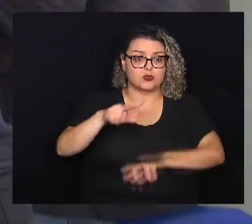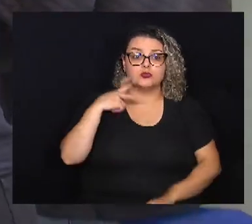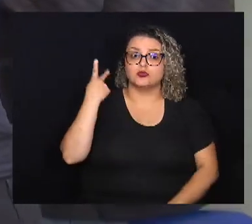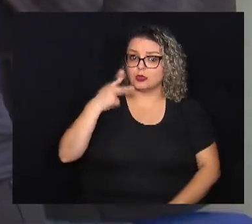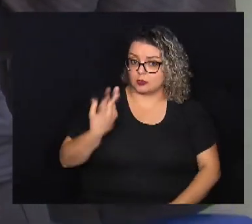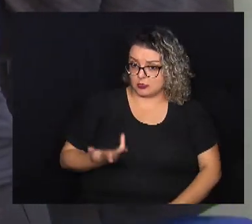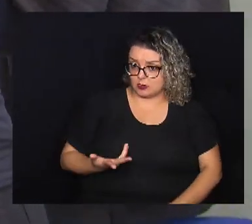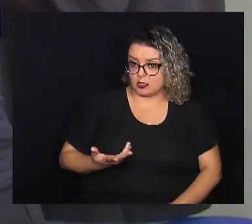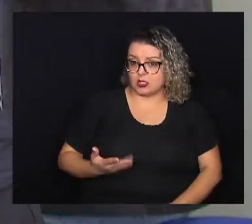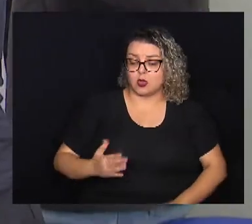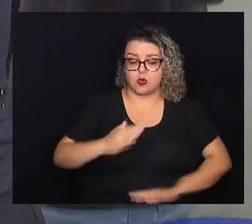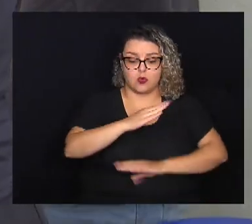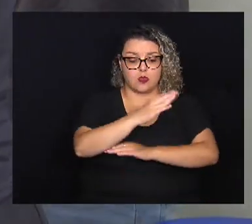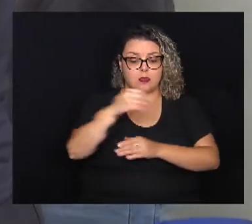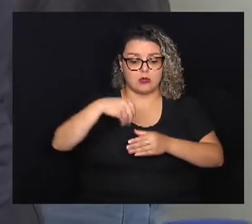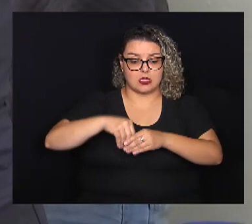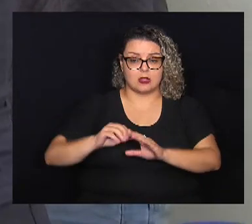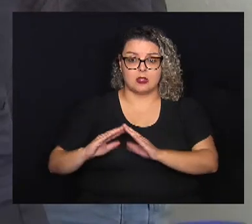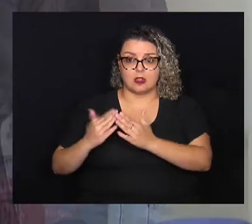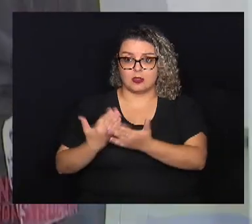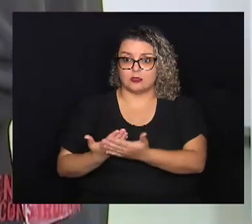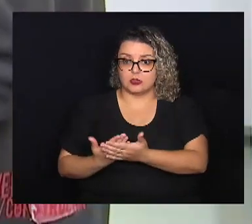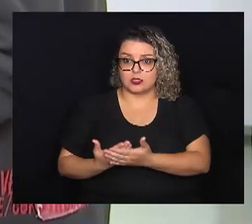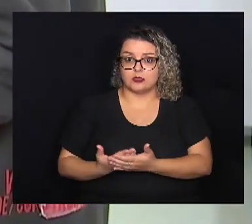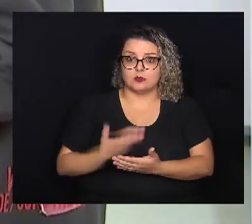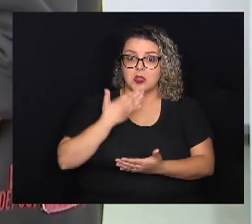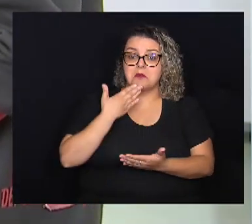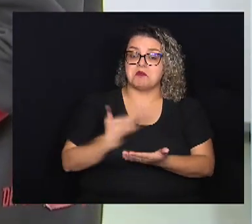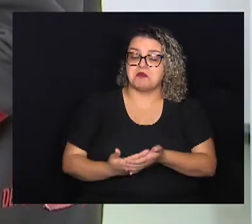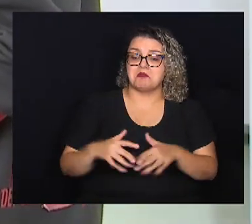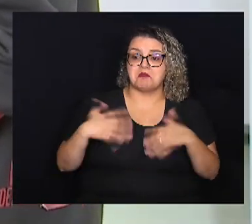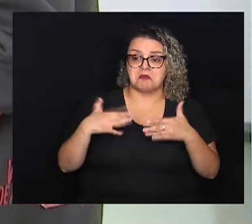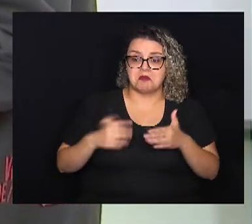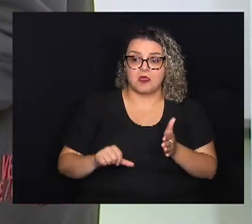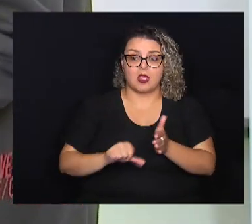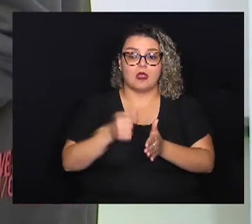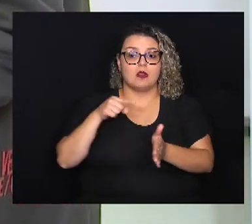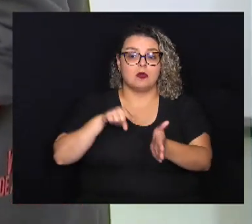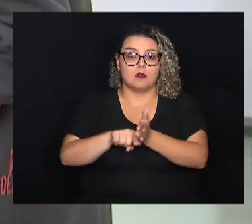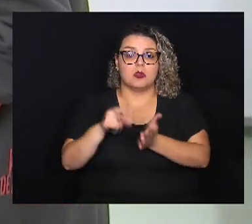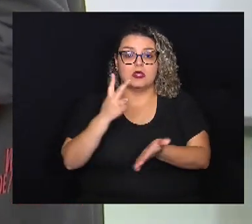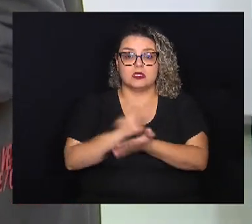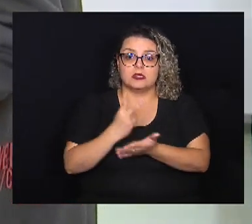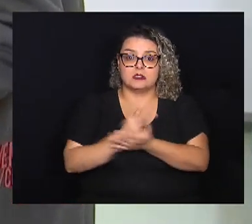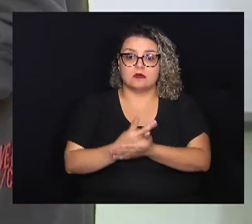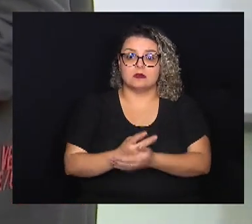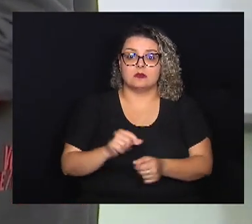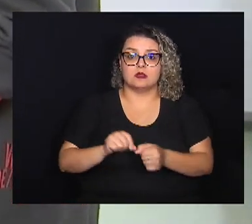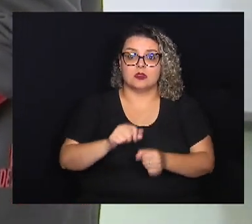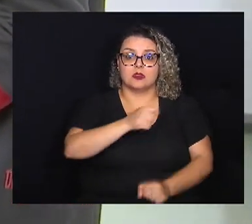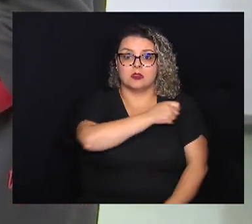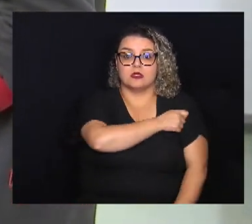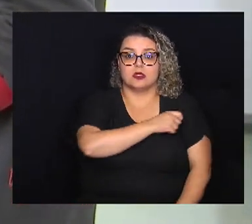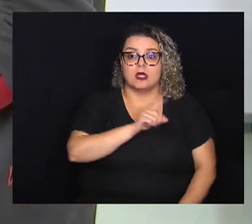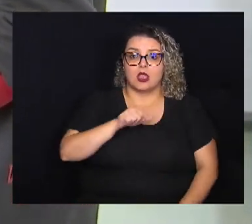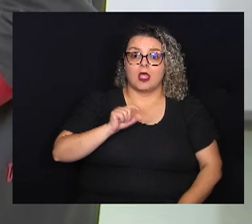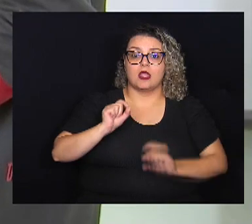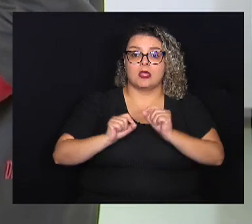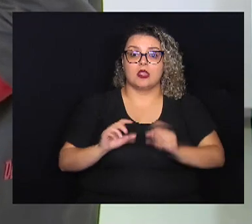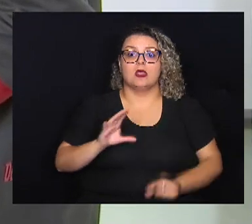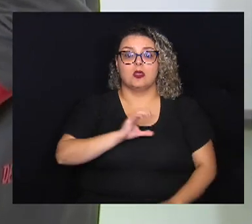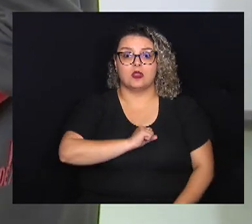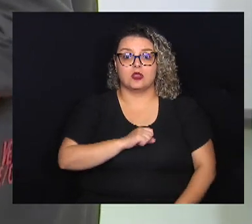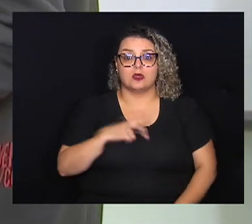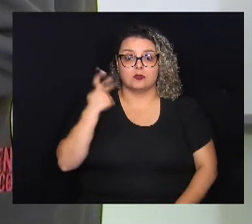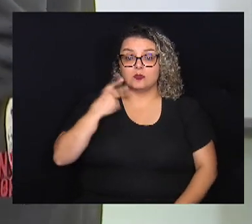O Câmara na escola sempre nos surpreende A primeira pergunta que eu sempre faço para os estudantes é quem gosta de política quem